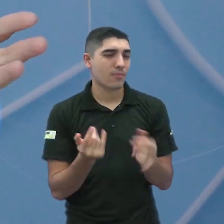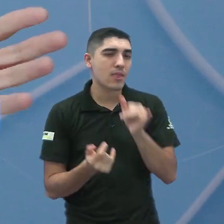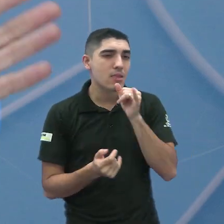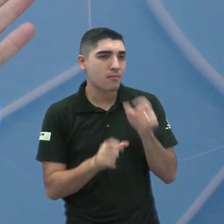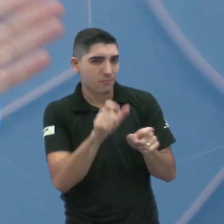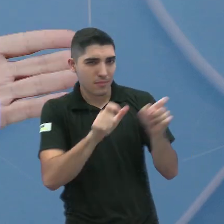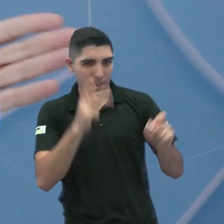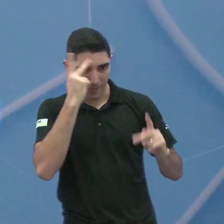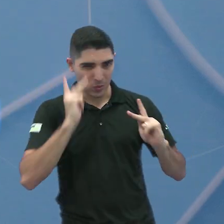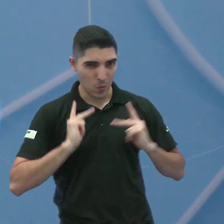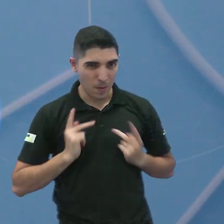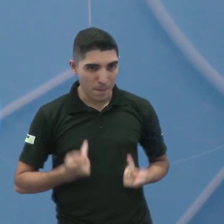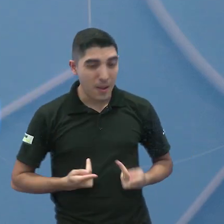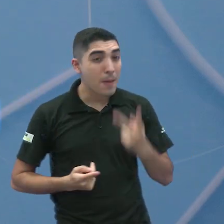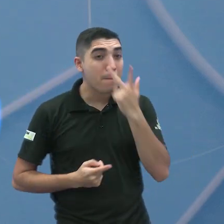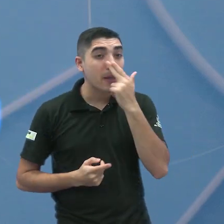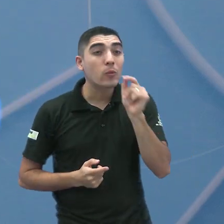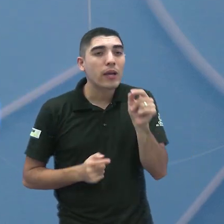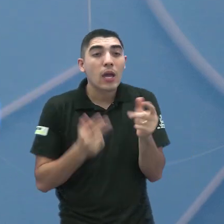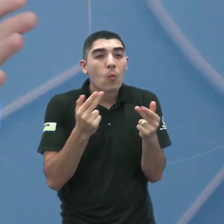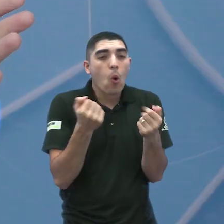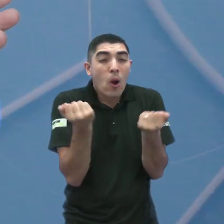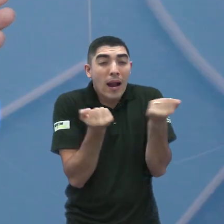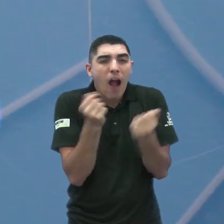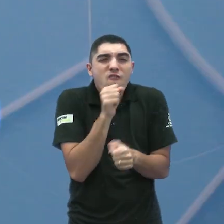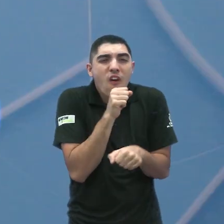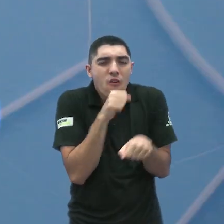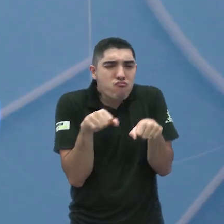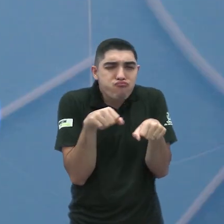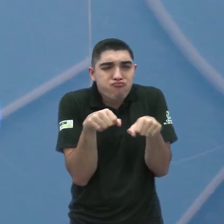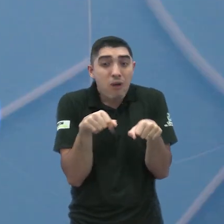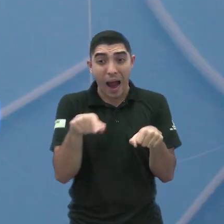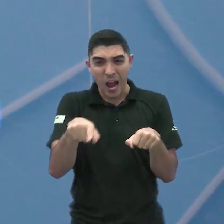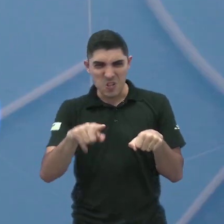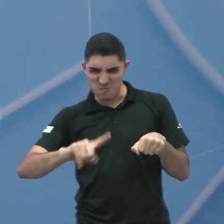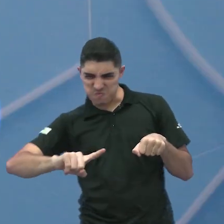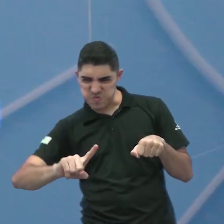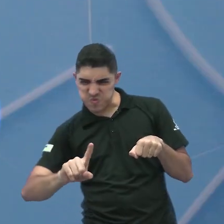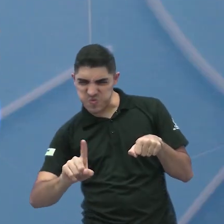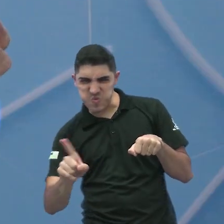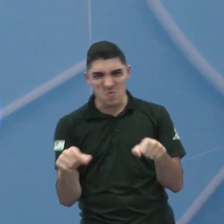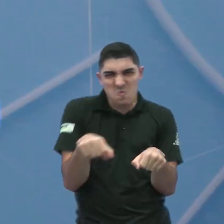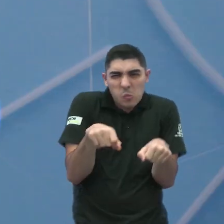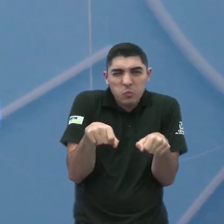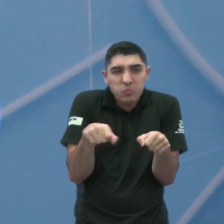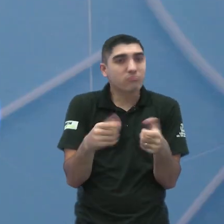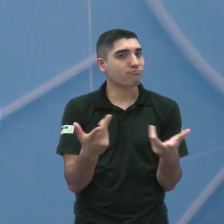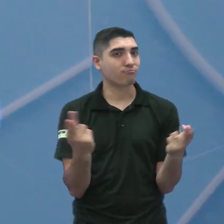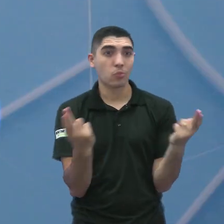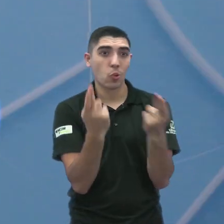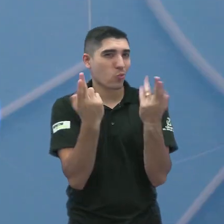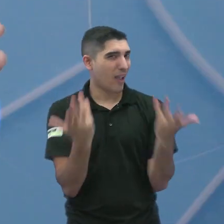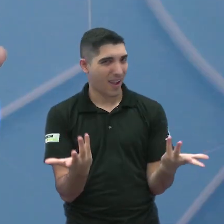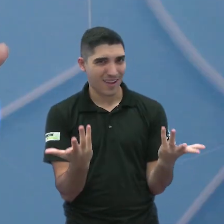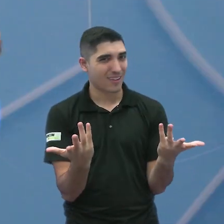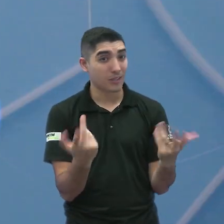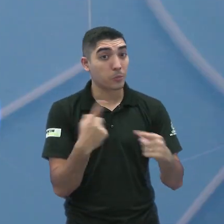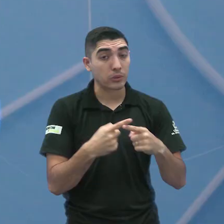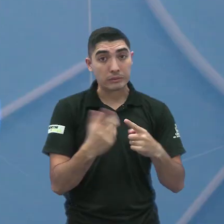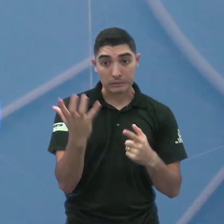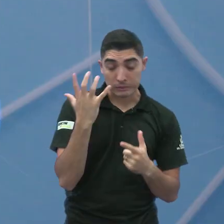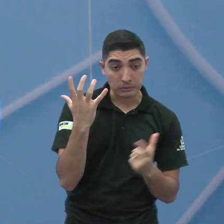ser humano hoje é um fusquinha correndo a Fórmula 1, não vai dar certo, ele não foi preparado para essa velocidade. Esse é um dos fatores, a